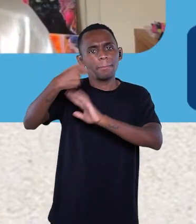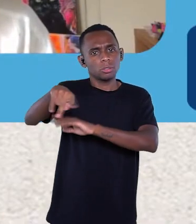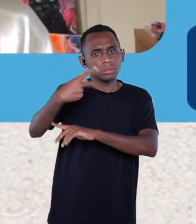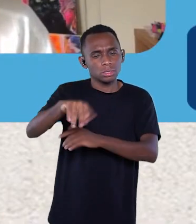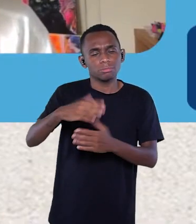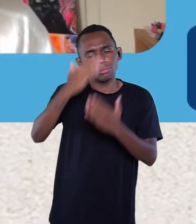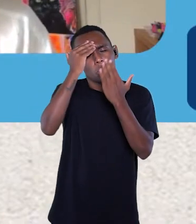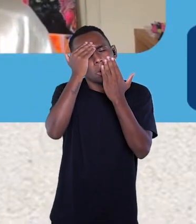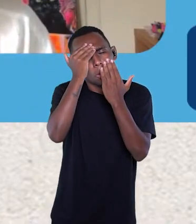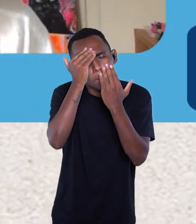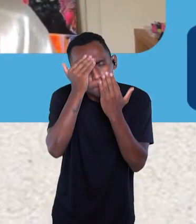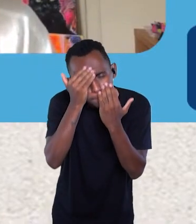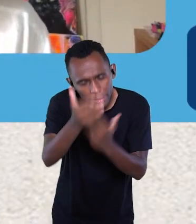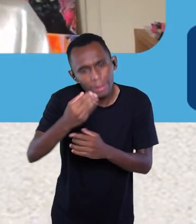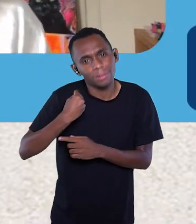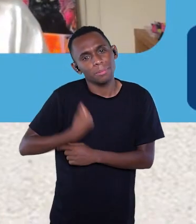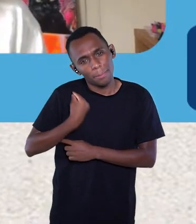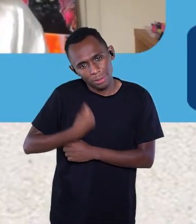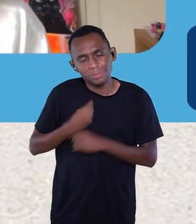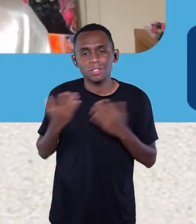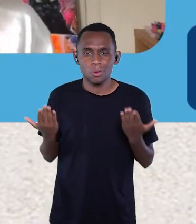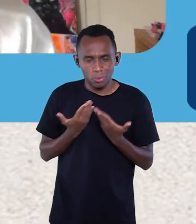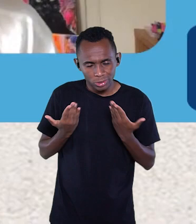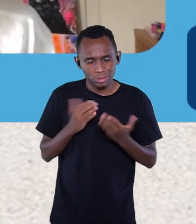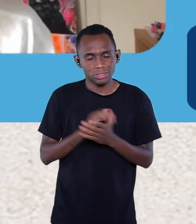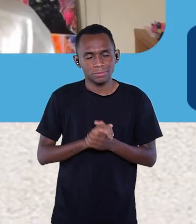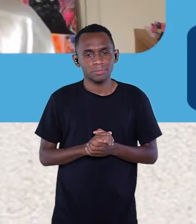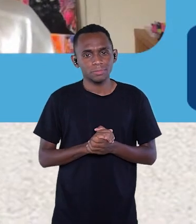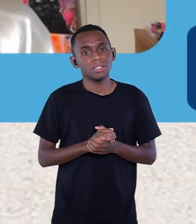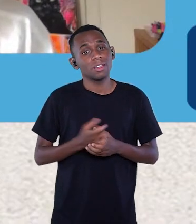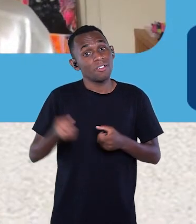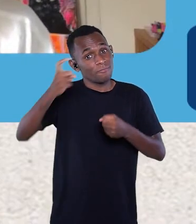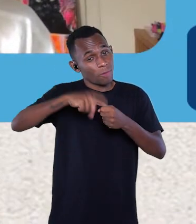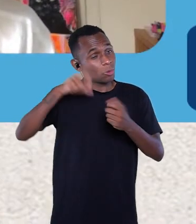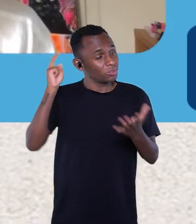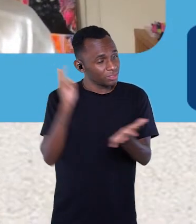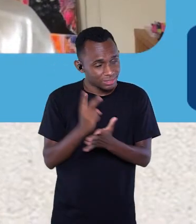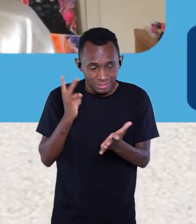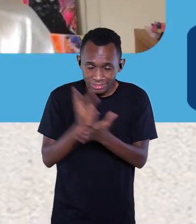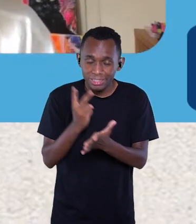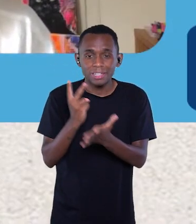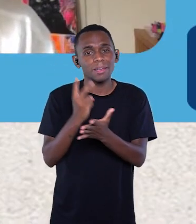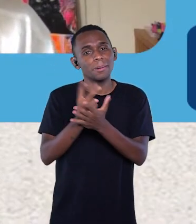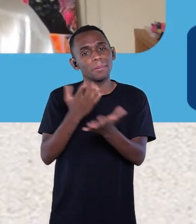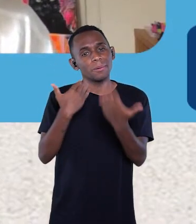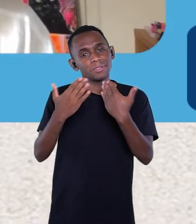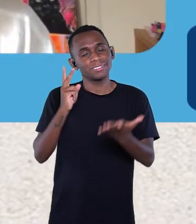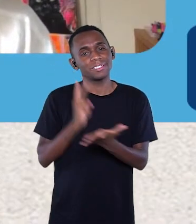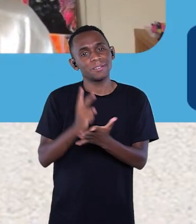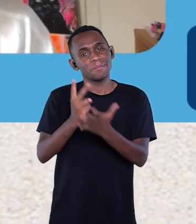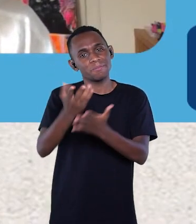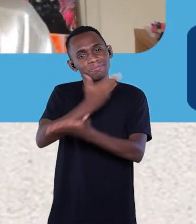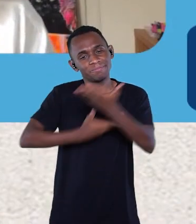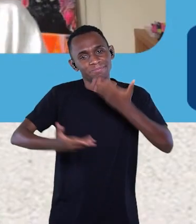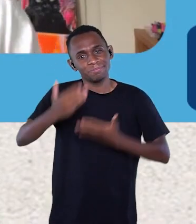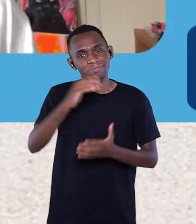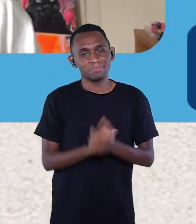trabalho. Te agradeço a presença aqui e volte sempre ao Sempre um